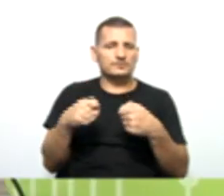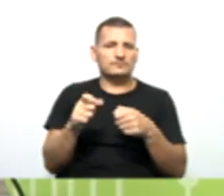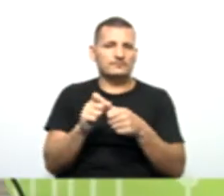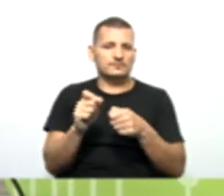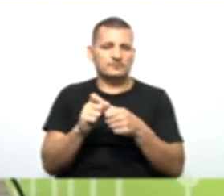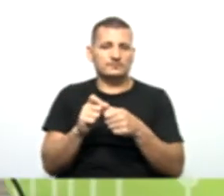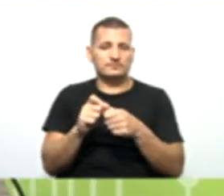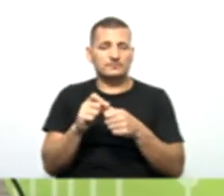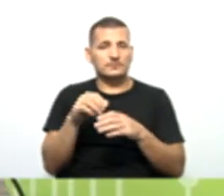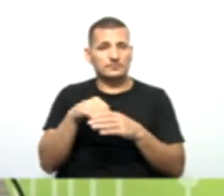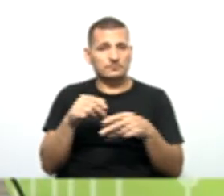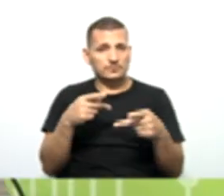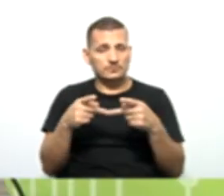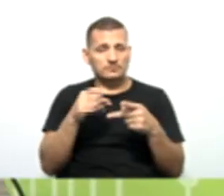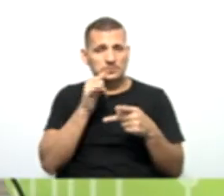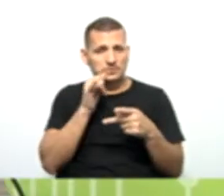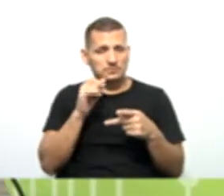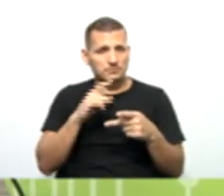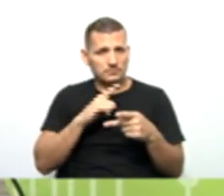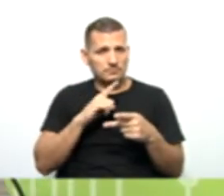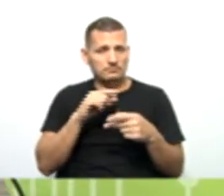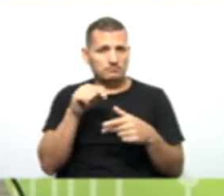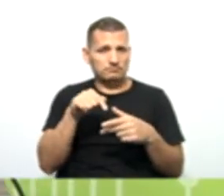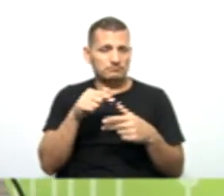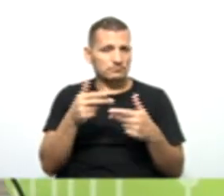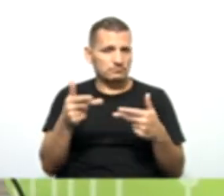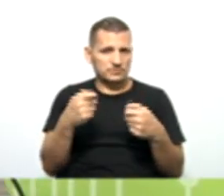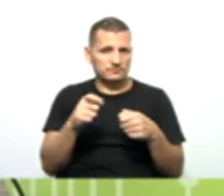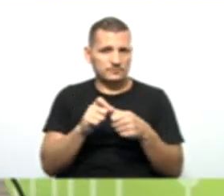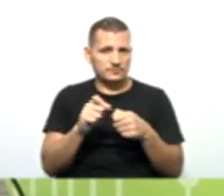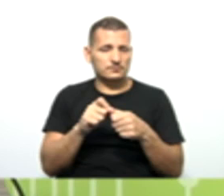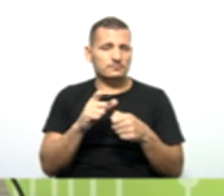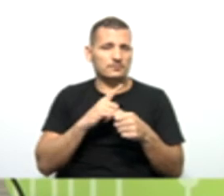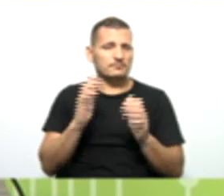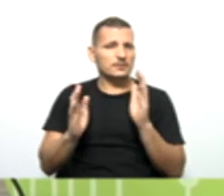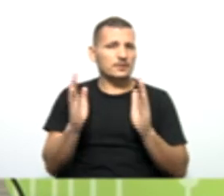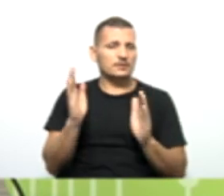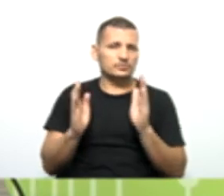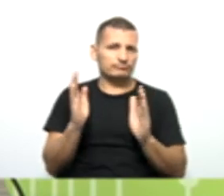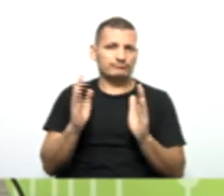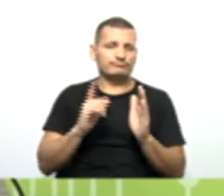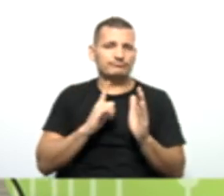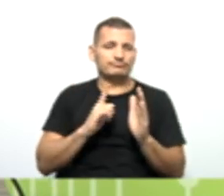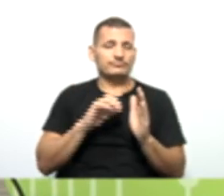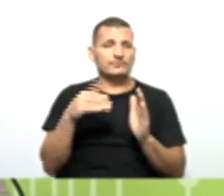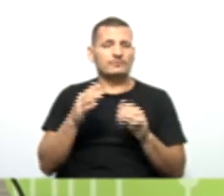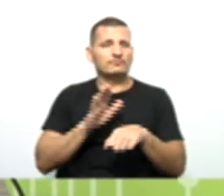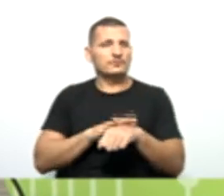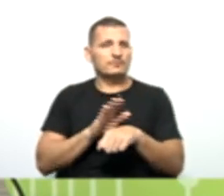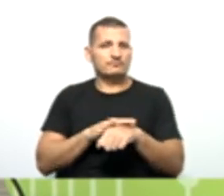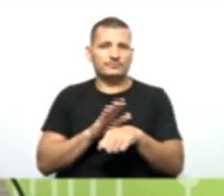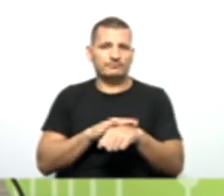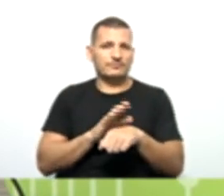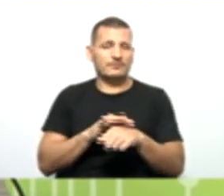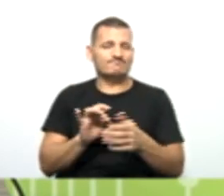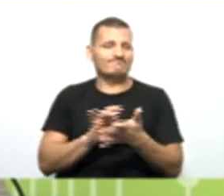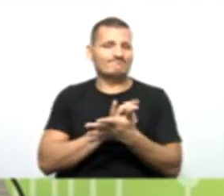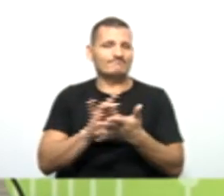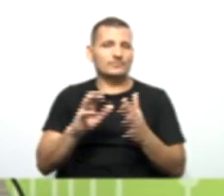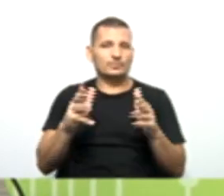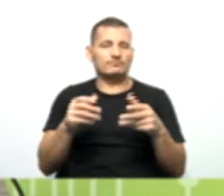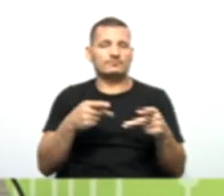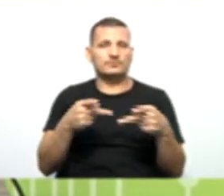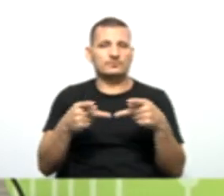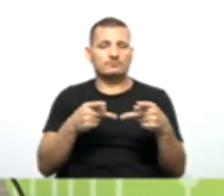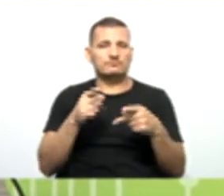projeto. Se a gente tem essas tarefas para executar, a gente tem um prazo determinado. Então, o tempo é inimigo de todos os projetos, ok? Você